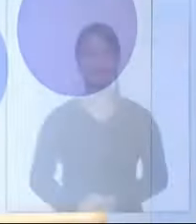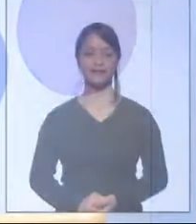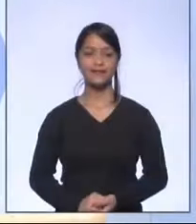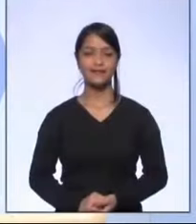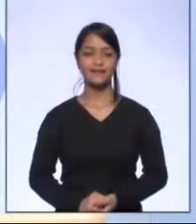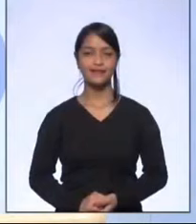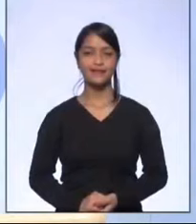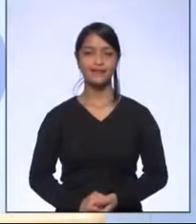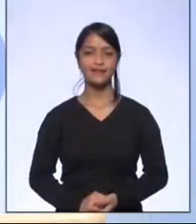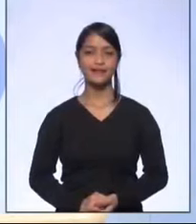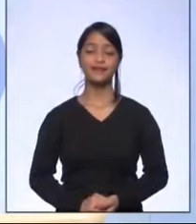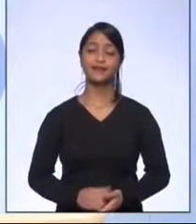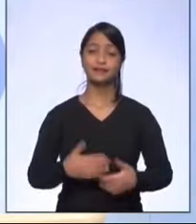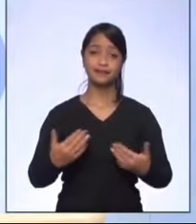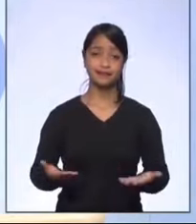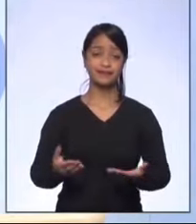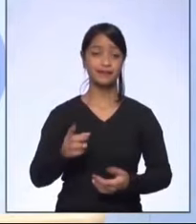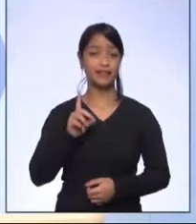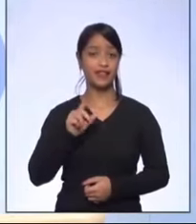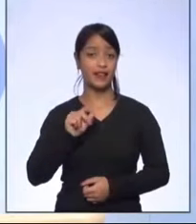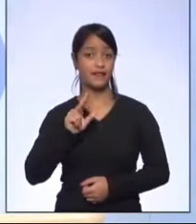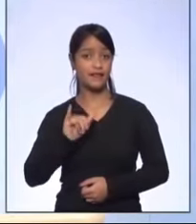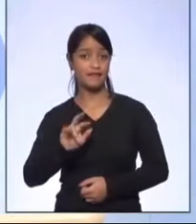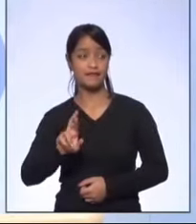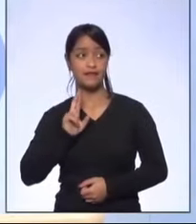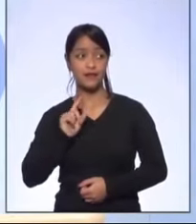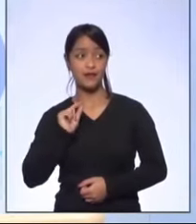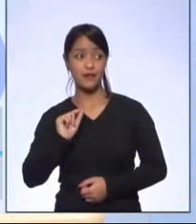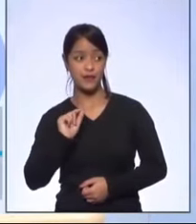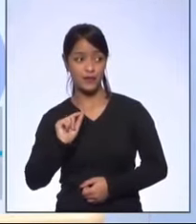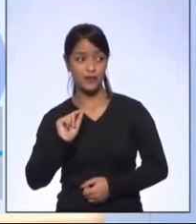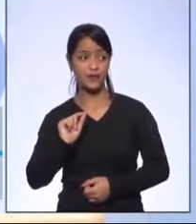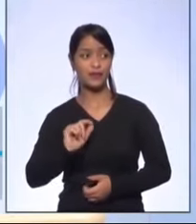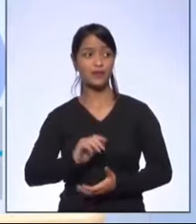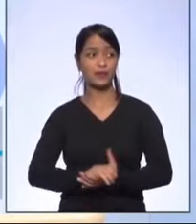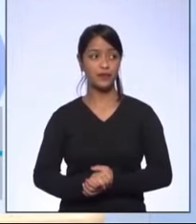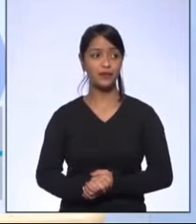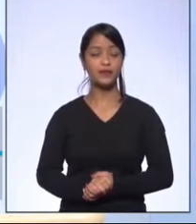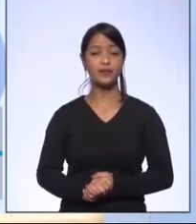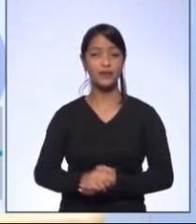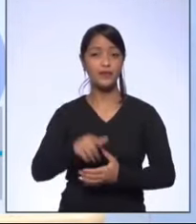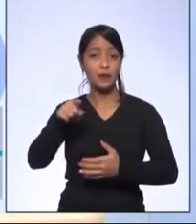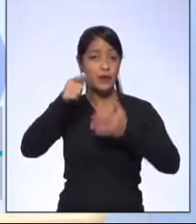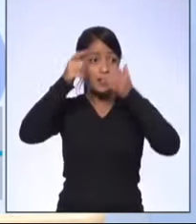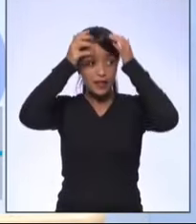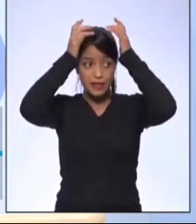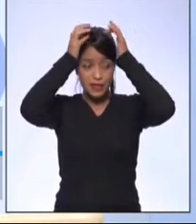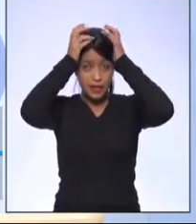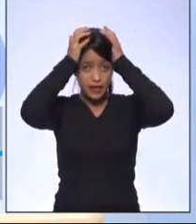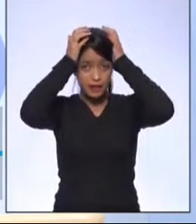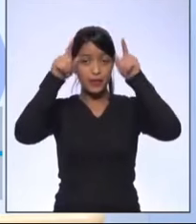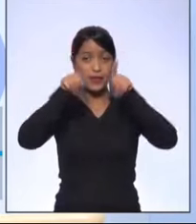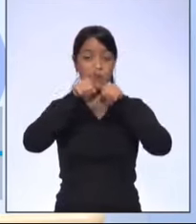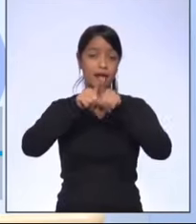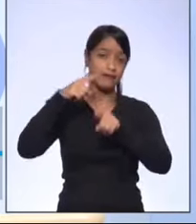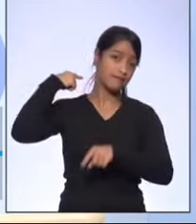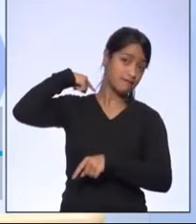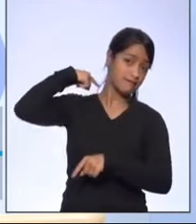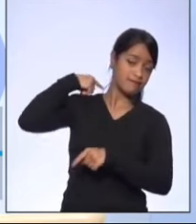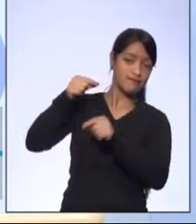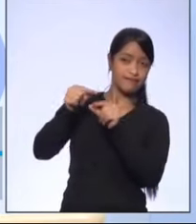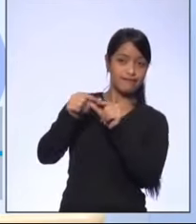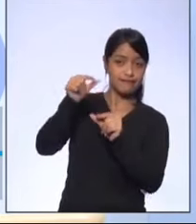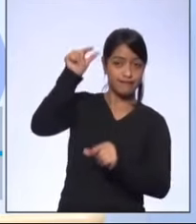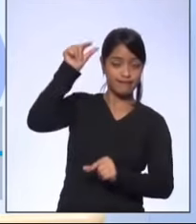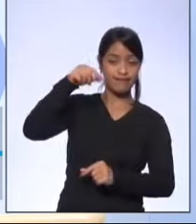Vamos começar aqui com o Davi Pomines, eu acho que é isso. Sistema nervoso, cérebro e medula espinhal. Perfeito. Bem